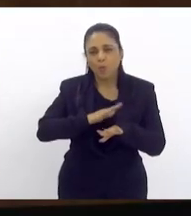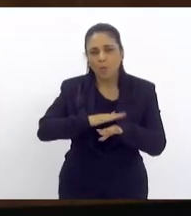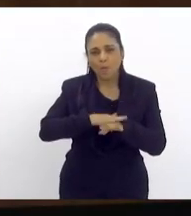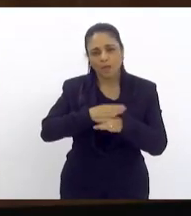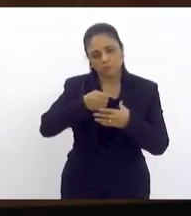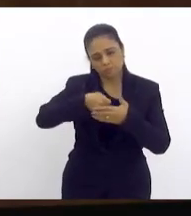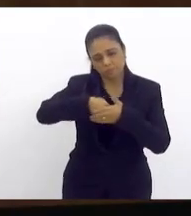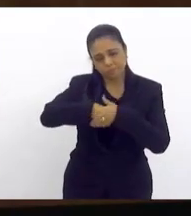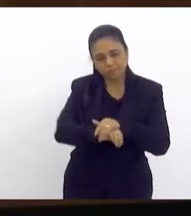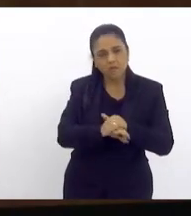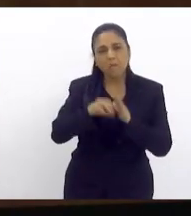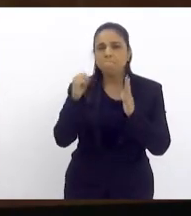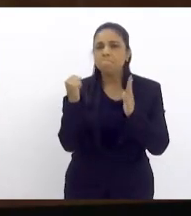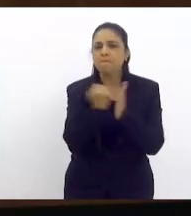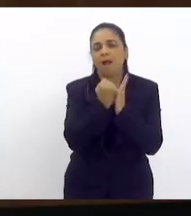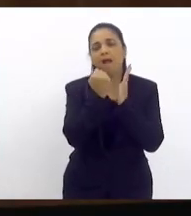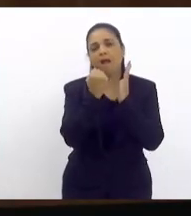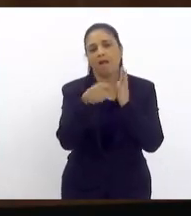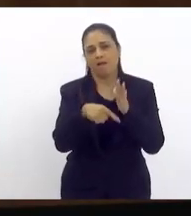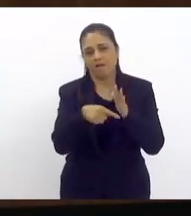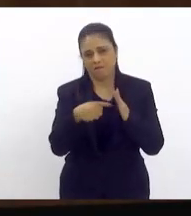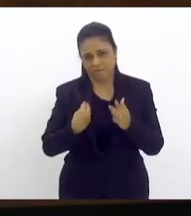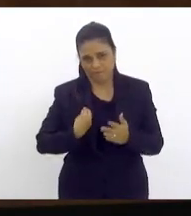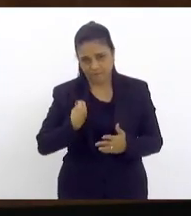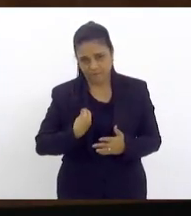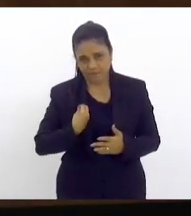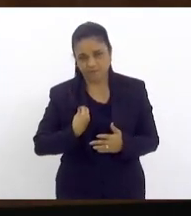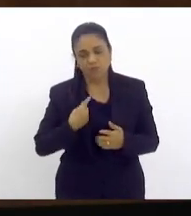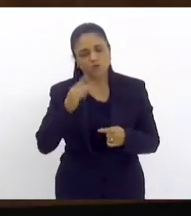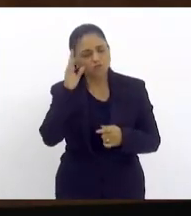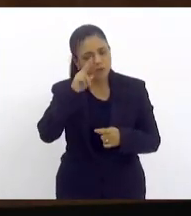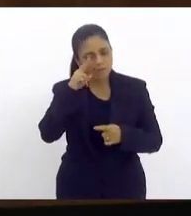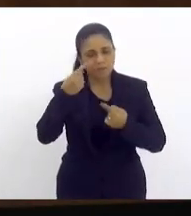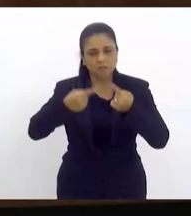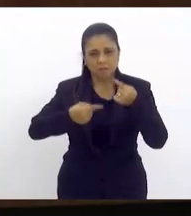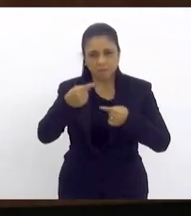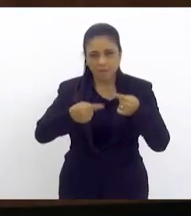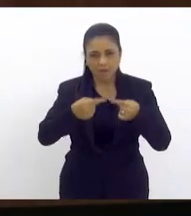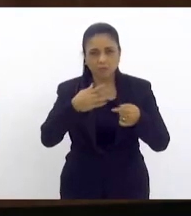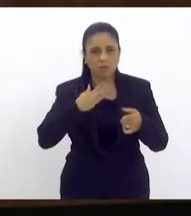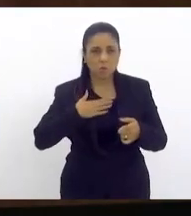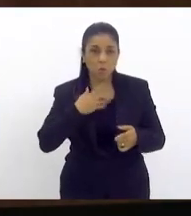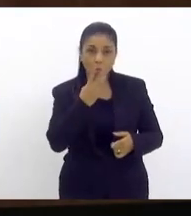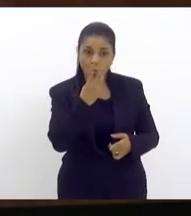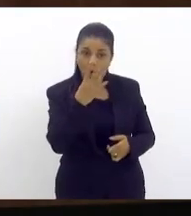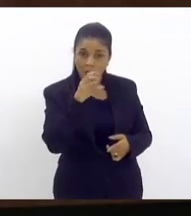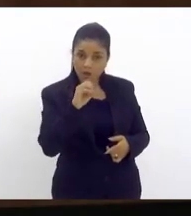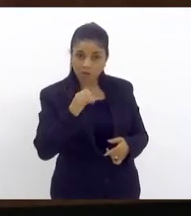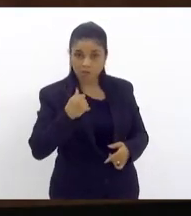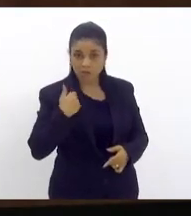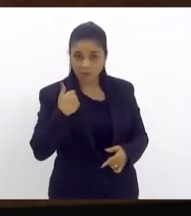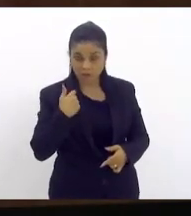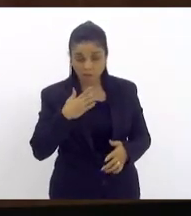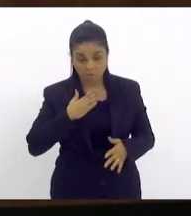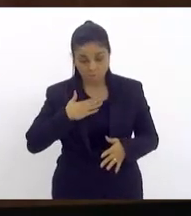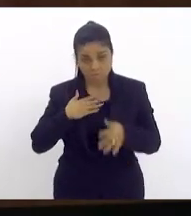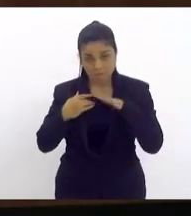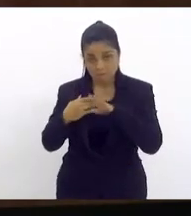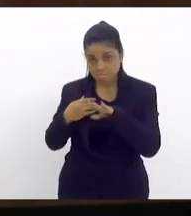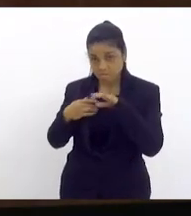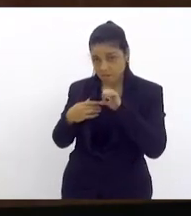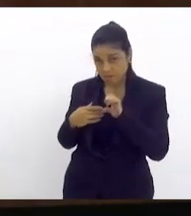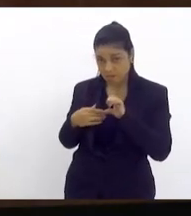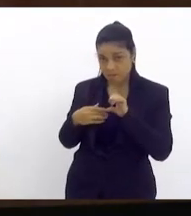psicologicamente eu ainda lembrava até num debate que fiz que a minha mãe eu tenho 40 anos tia Ju a minha mãe